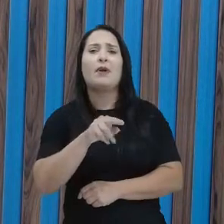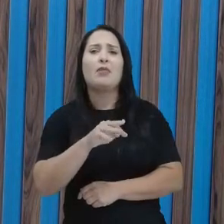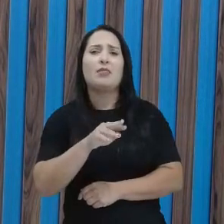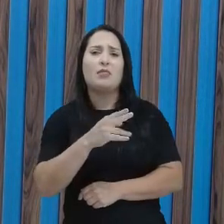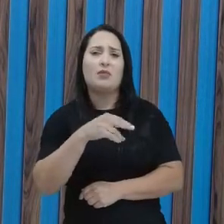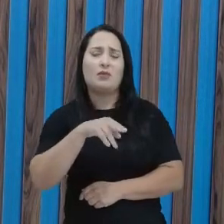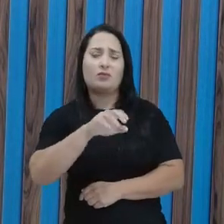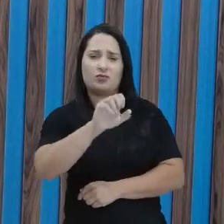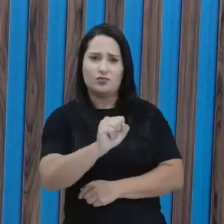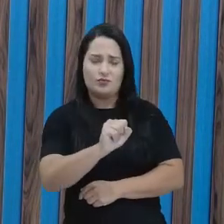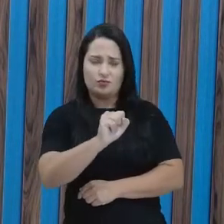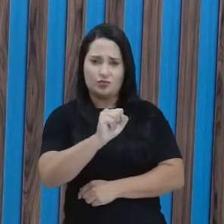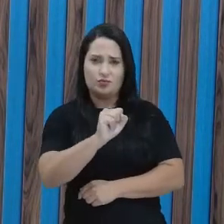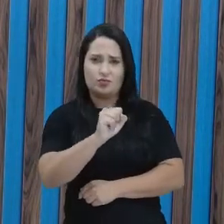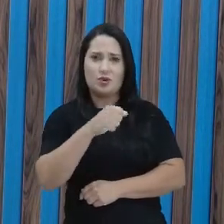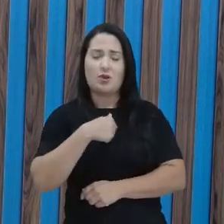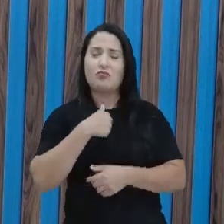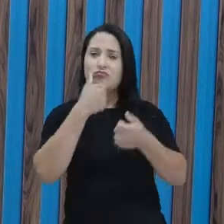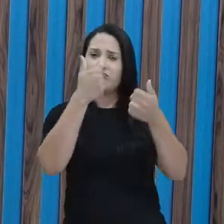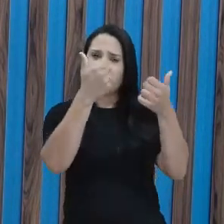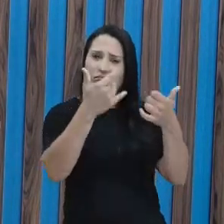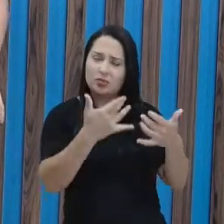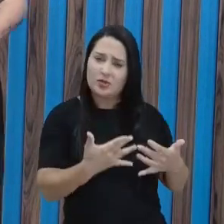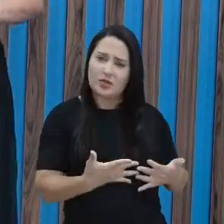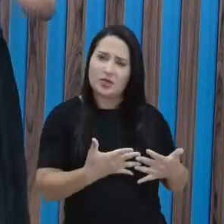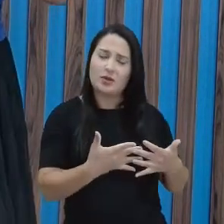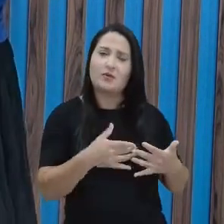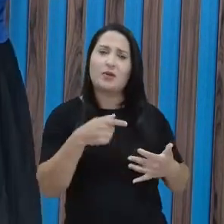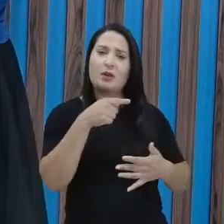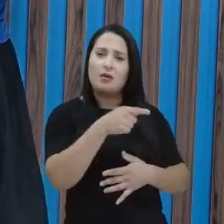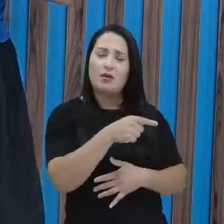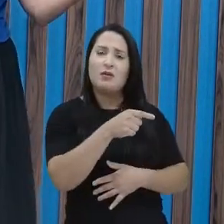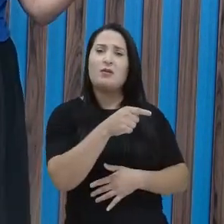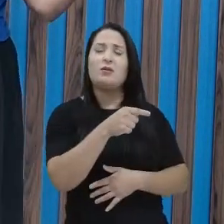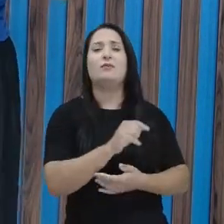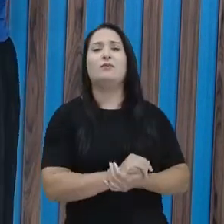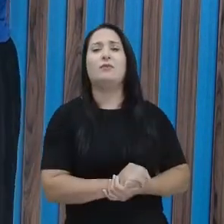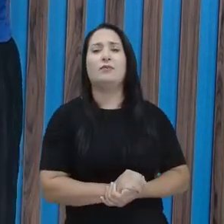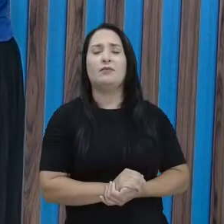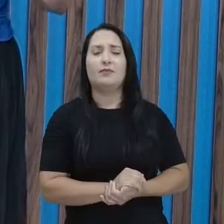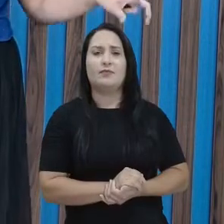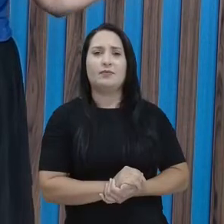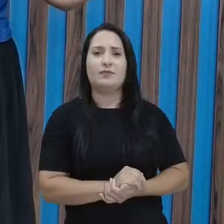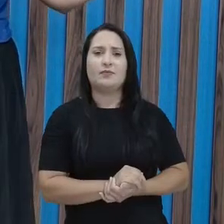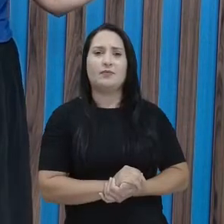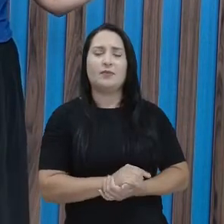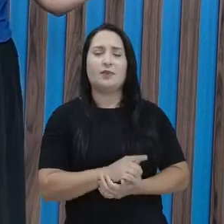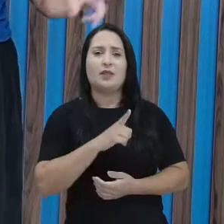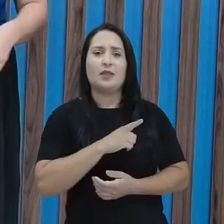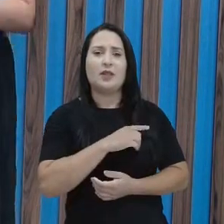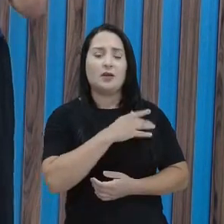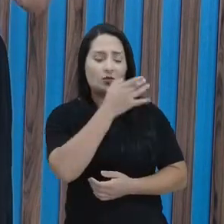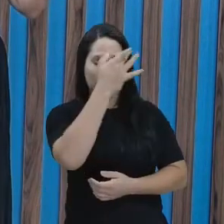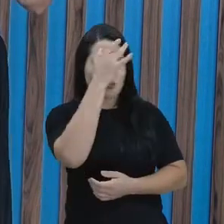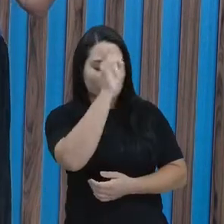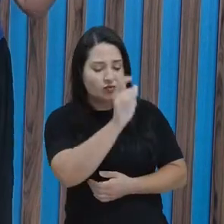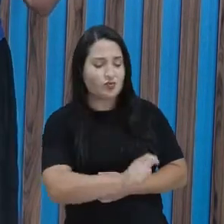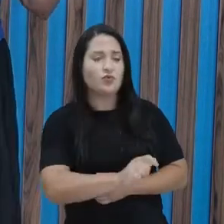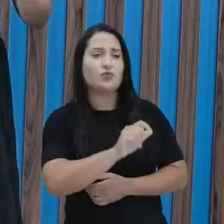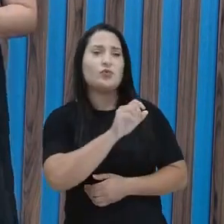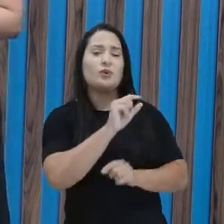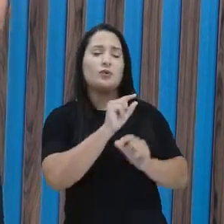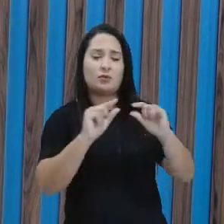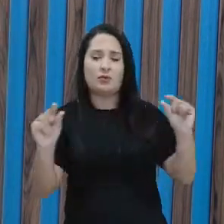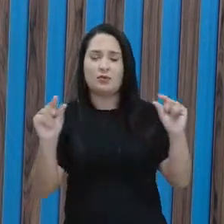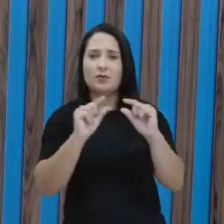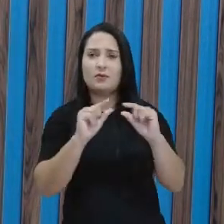uma especificação, uma definição para o substantivo próprio Mateus, que é o sujeito da oração, que é sobre quem se